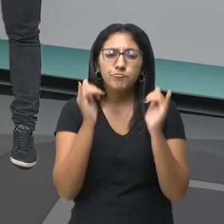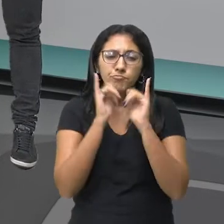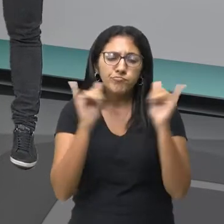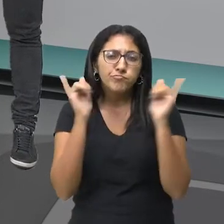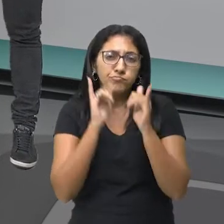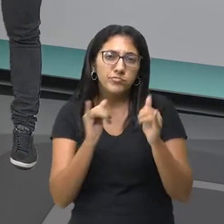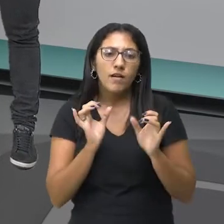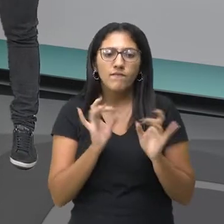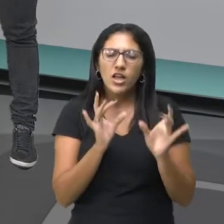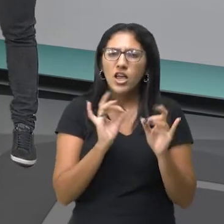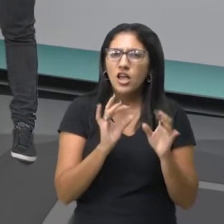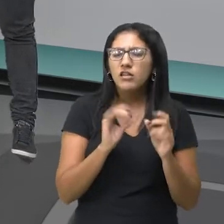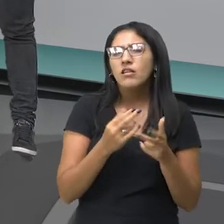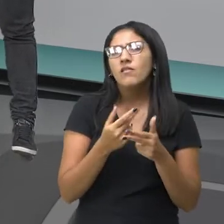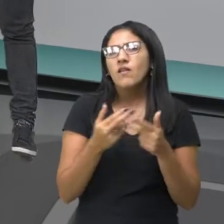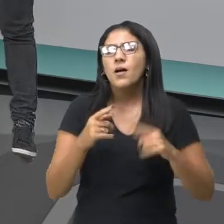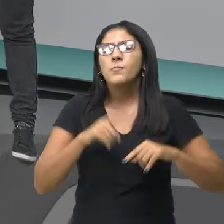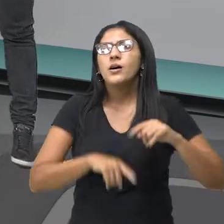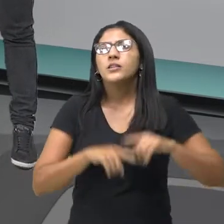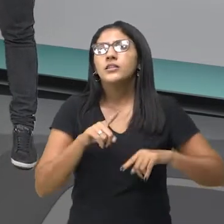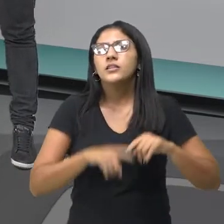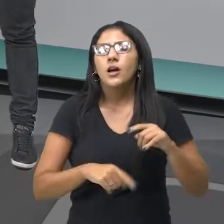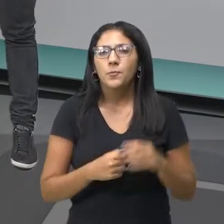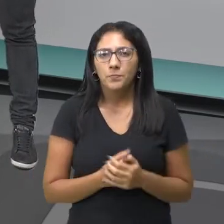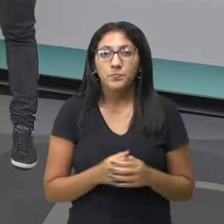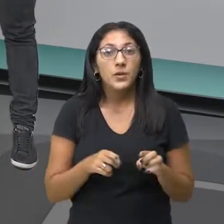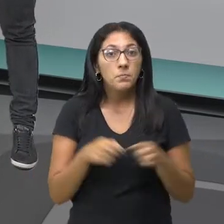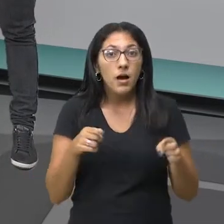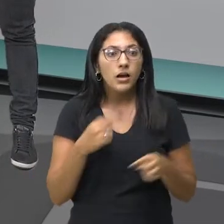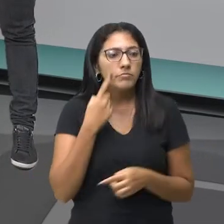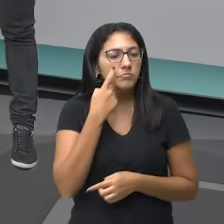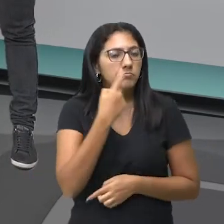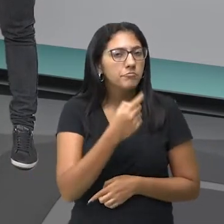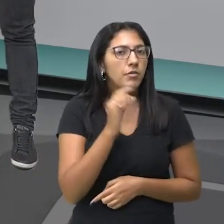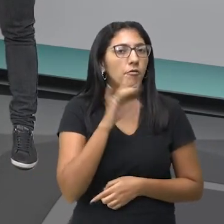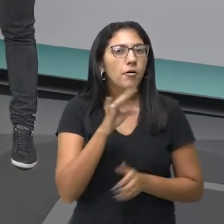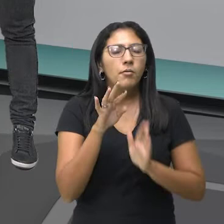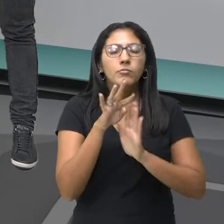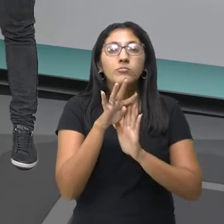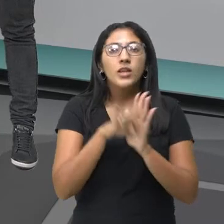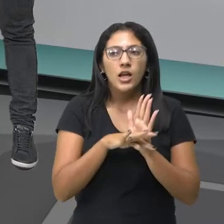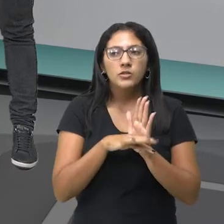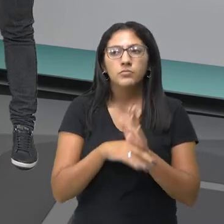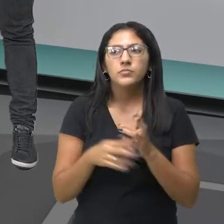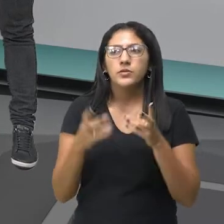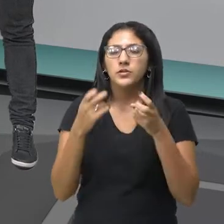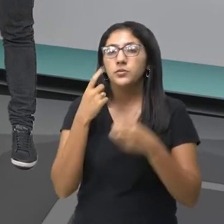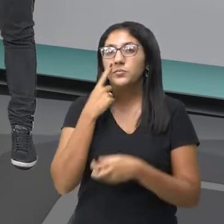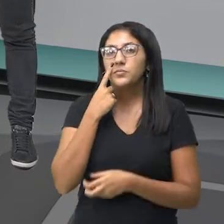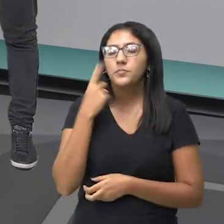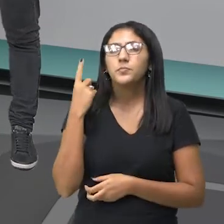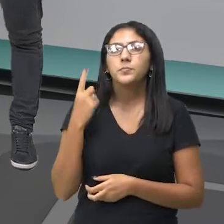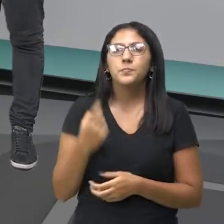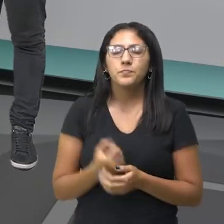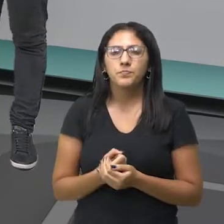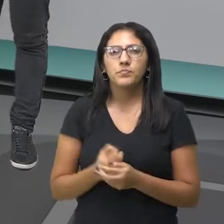de vender produtos e tudo mais. Mas no texto que nos interessa bastante, a gente observa exatamente aqui esse